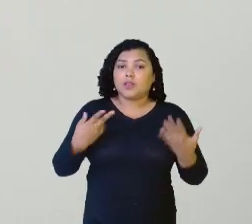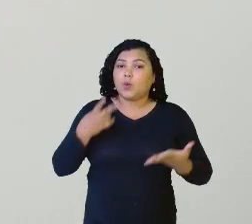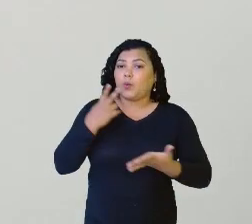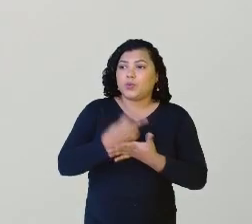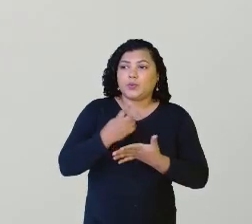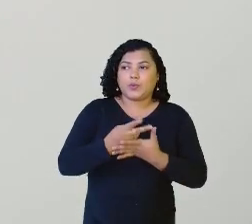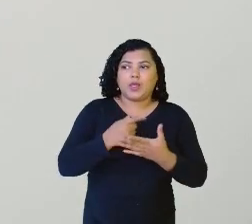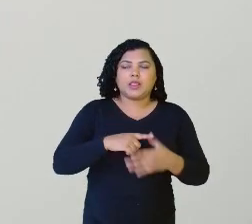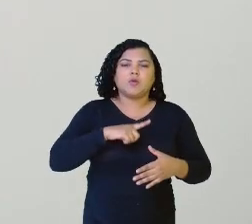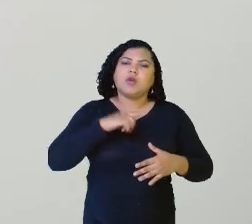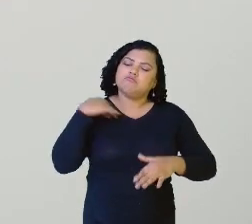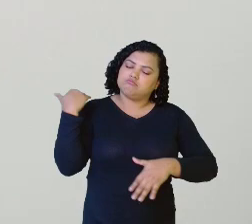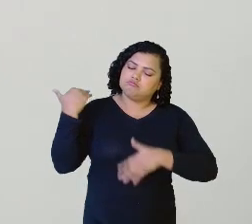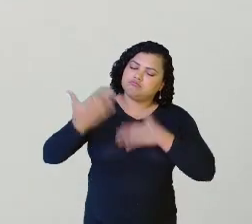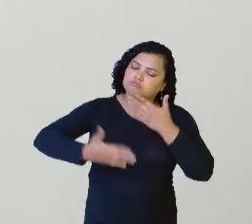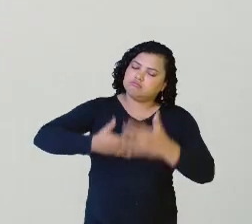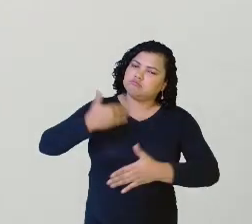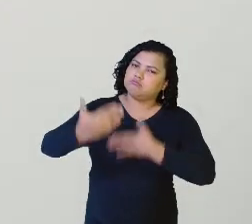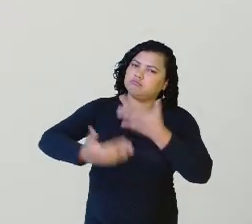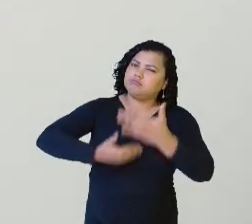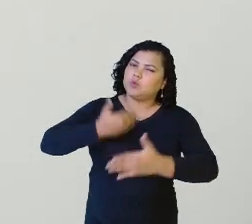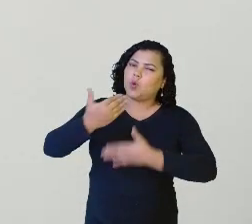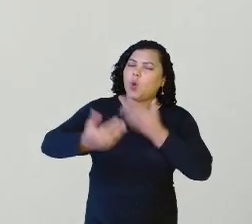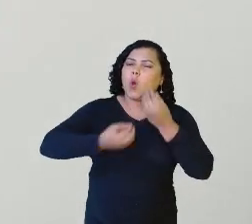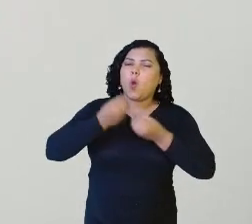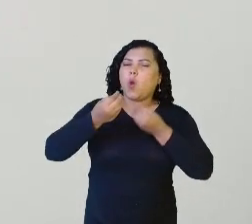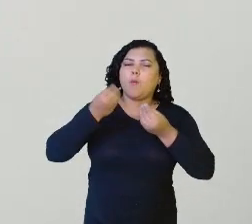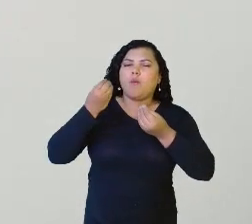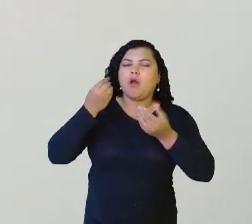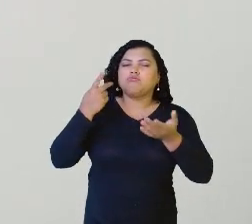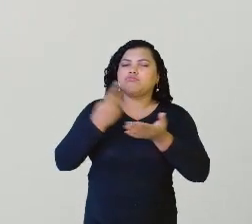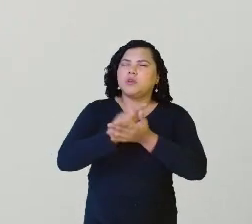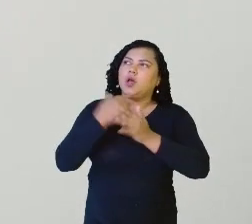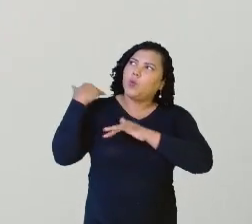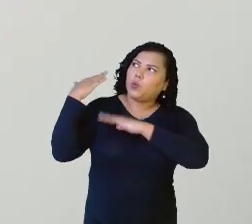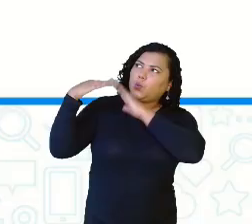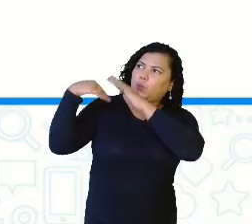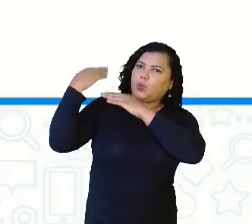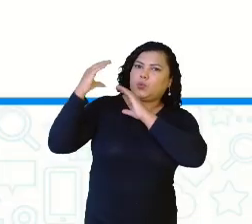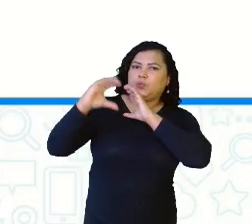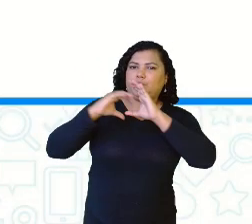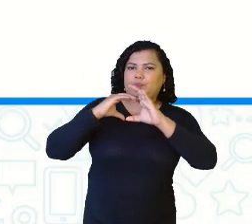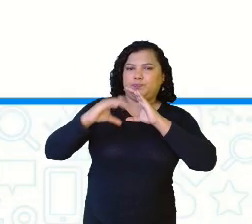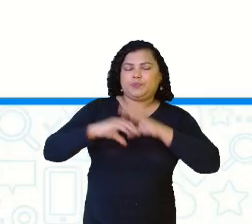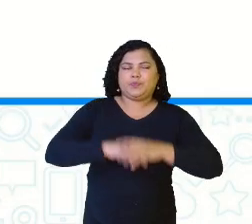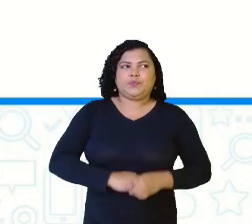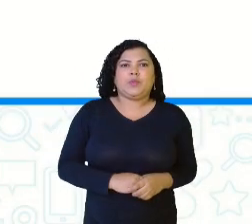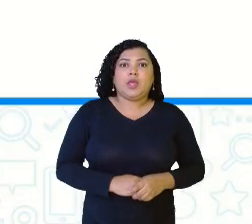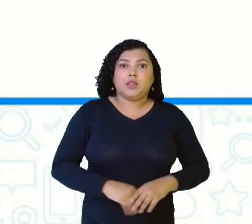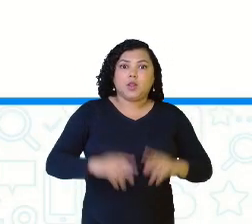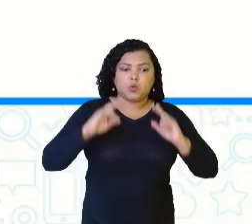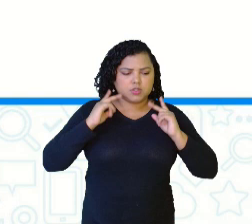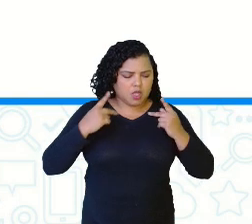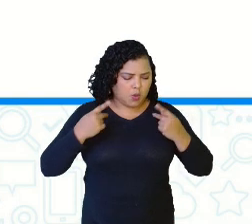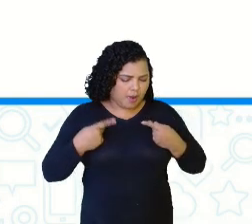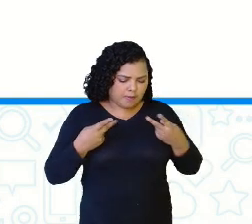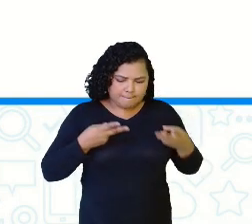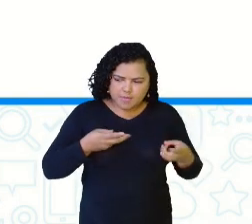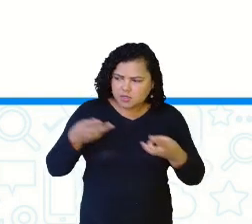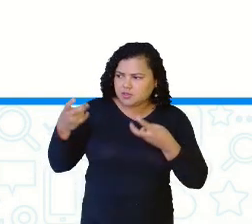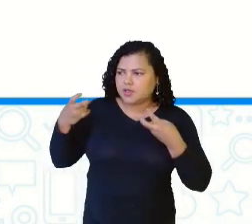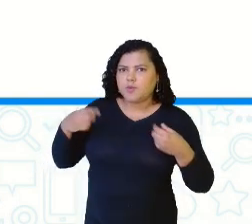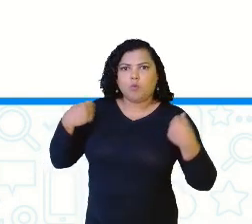gente vê a evolução da comunicação. O homem começou a sentir a necessidade de comunicar-se desde que começou a viver